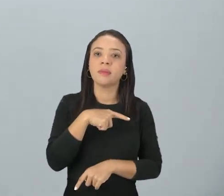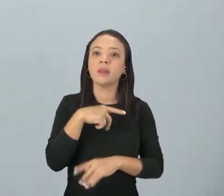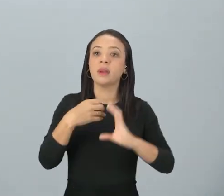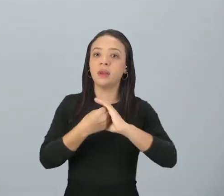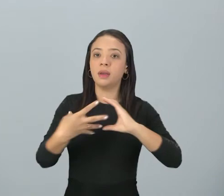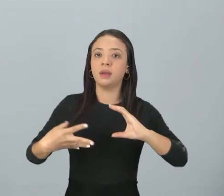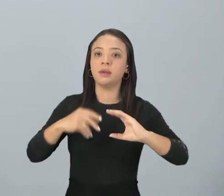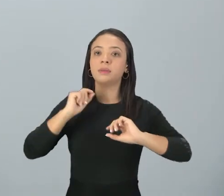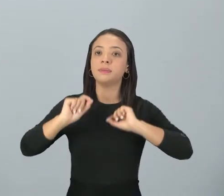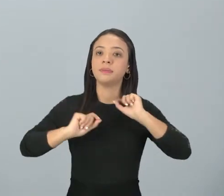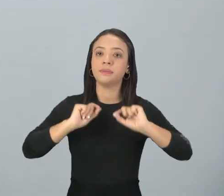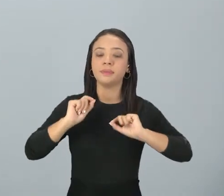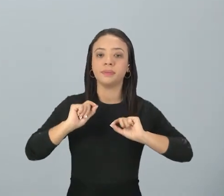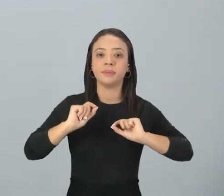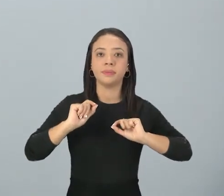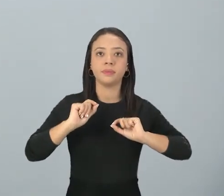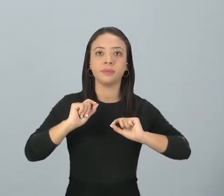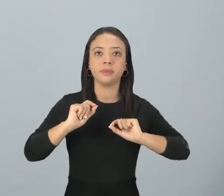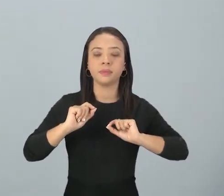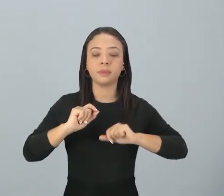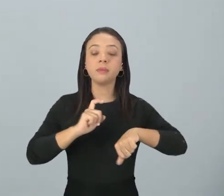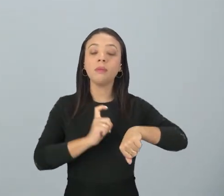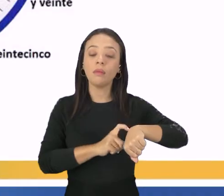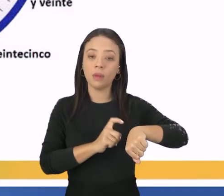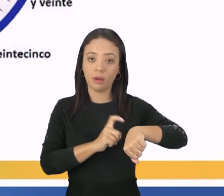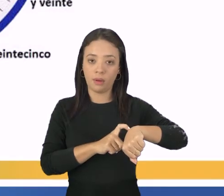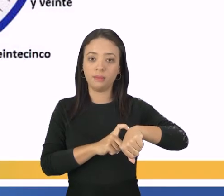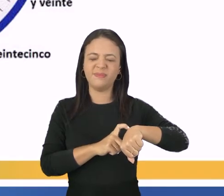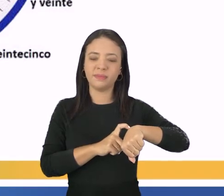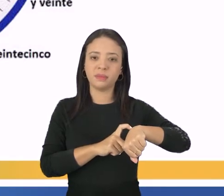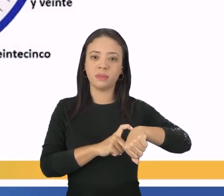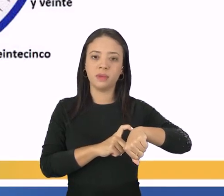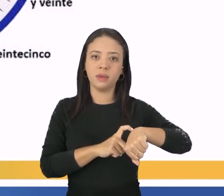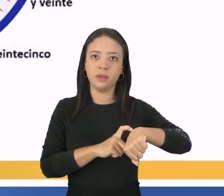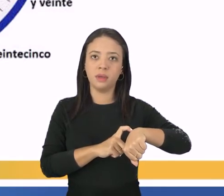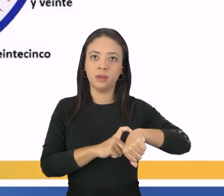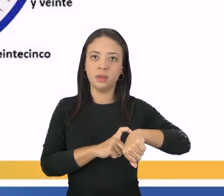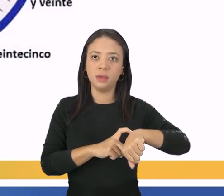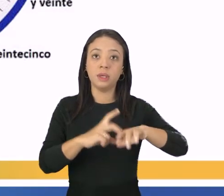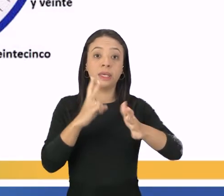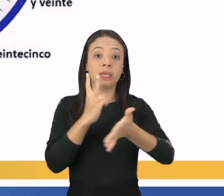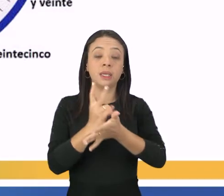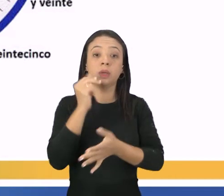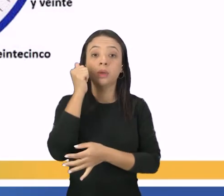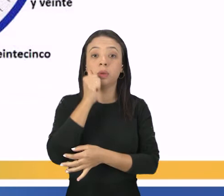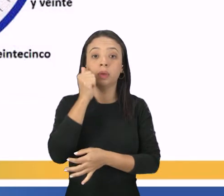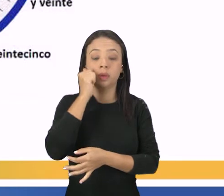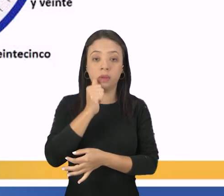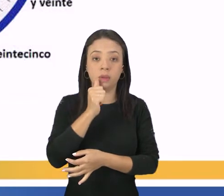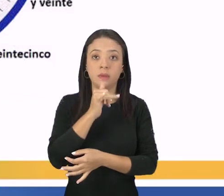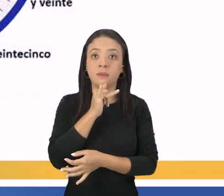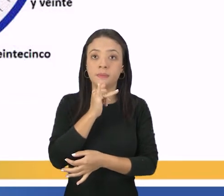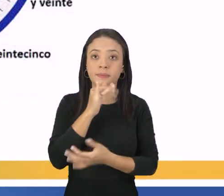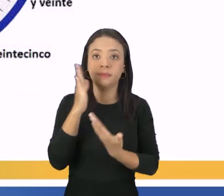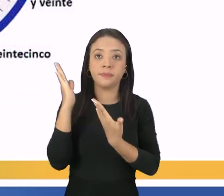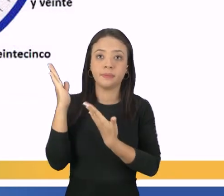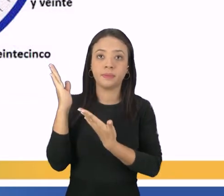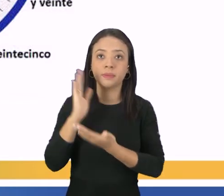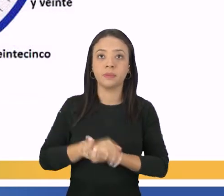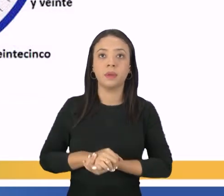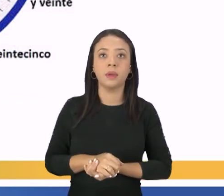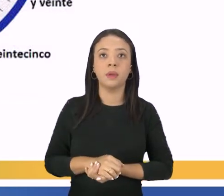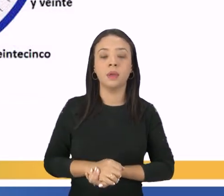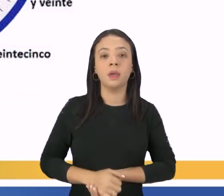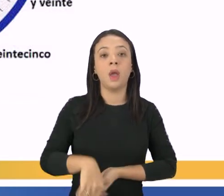particularidadezinha, né, é que as horas, né, todas as horas são femininas, tá? Então, é